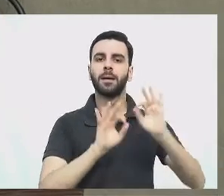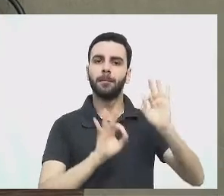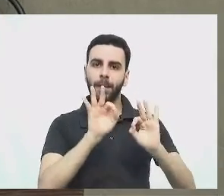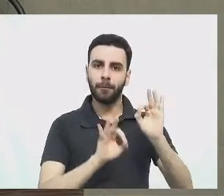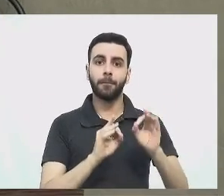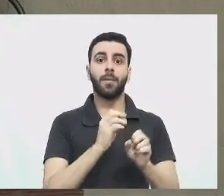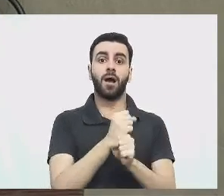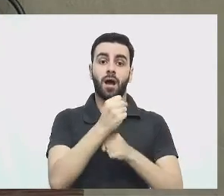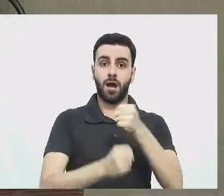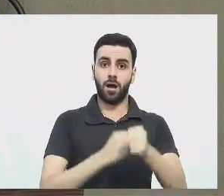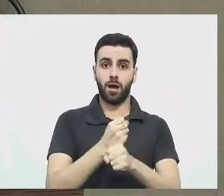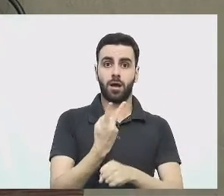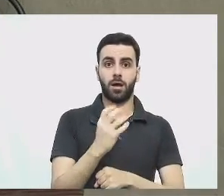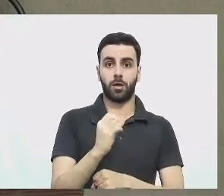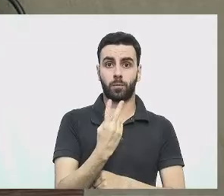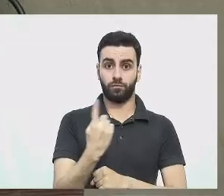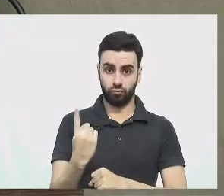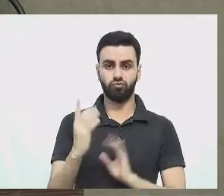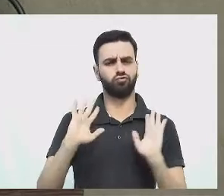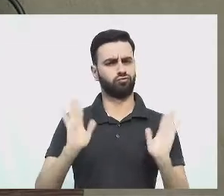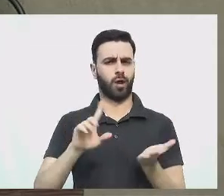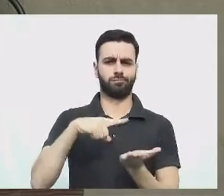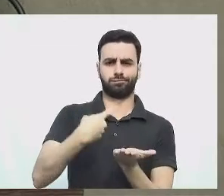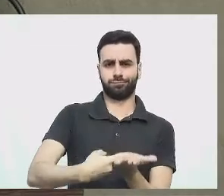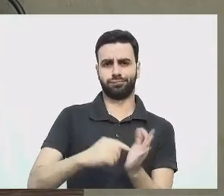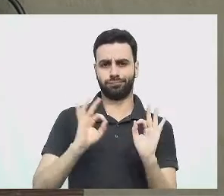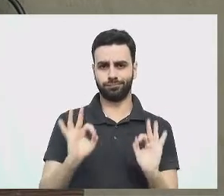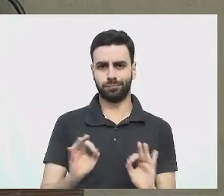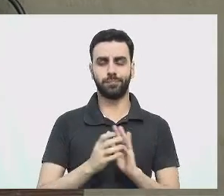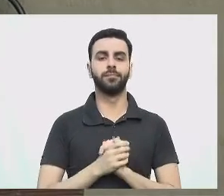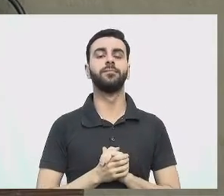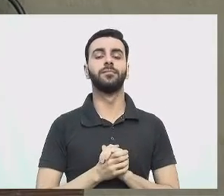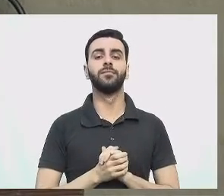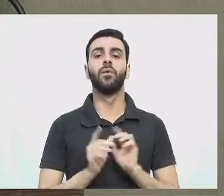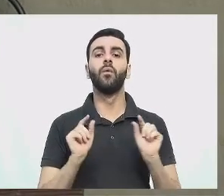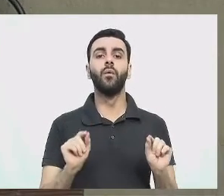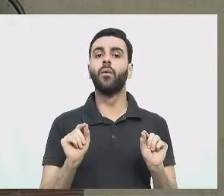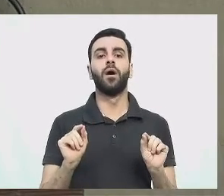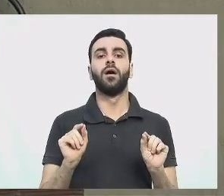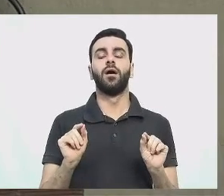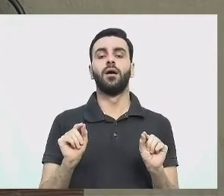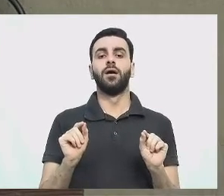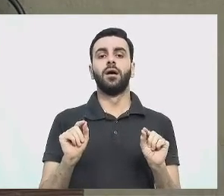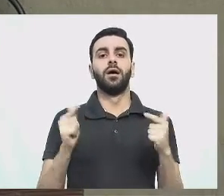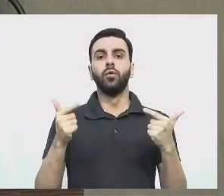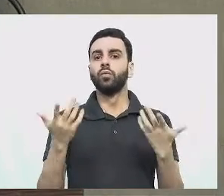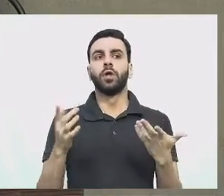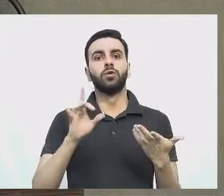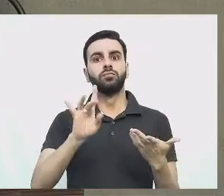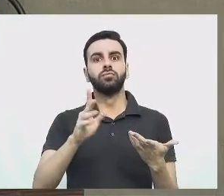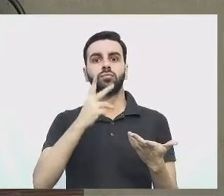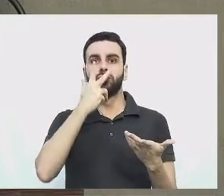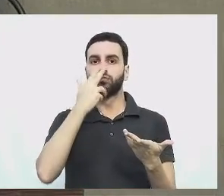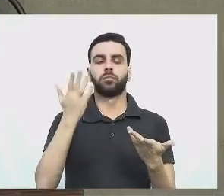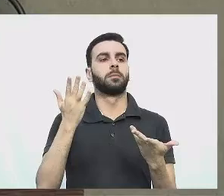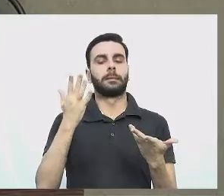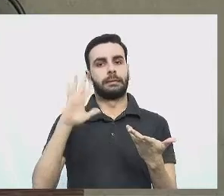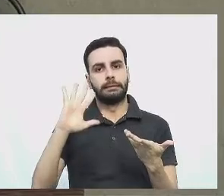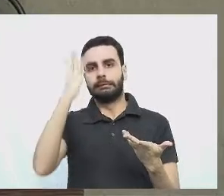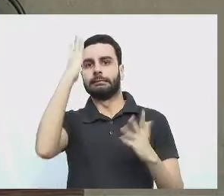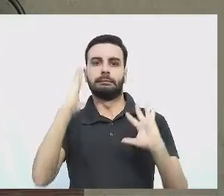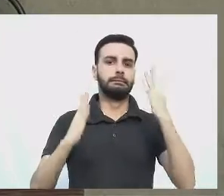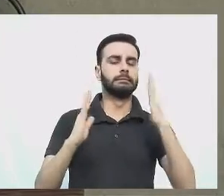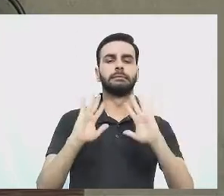de 2021 já plenamente estabelecido e sem ter solavancos maiores em termos